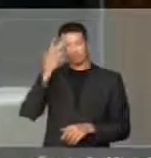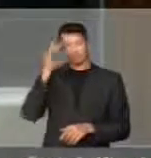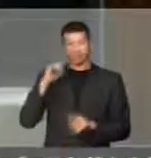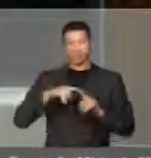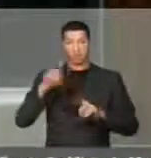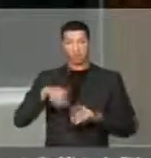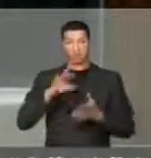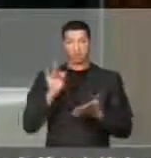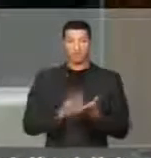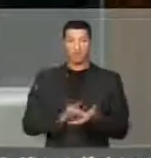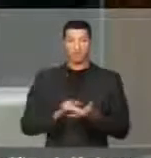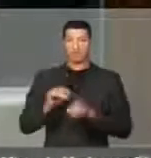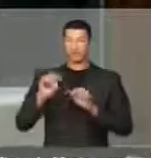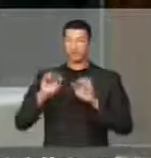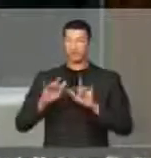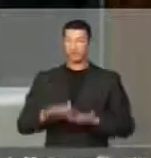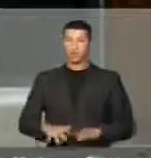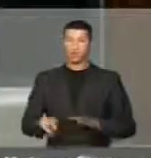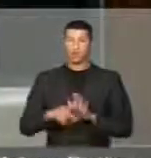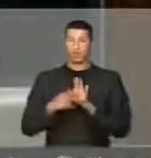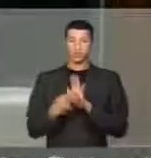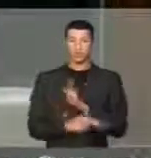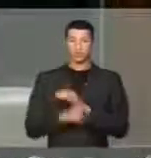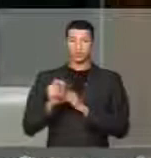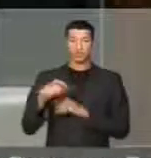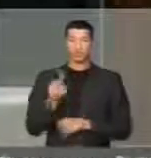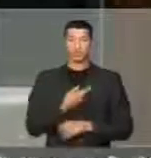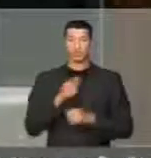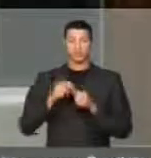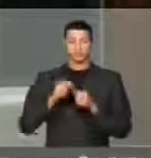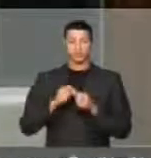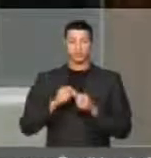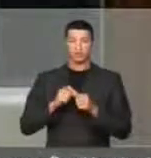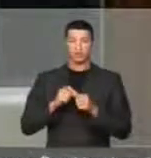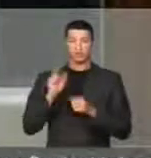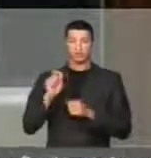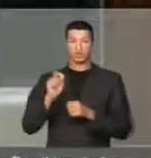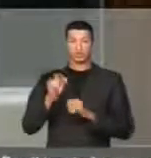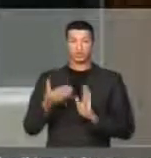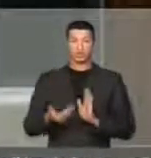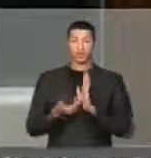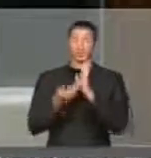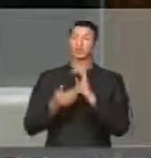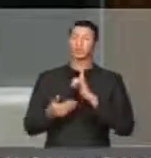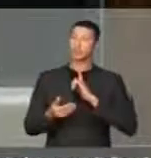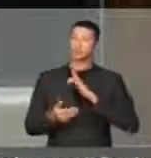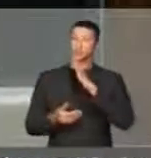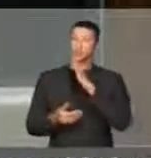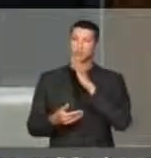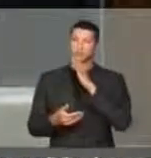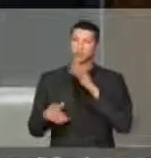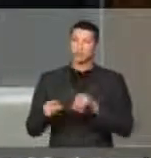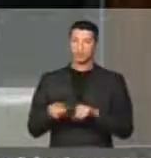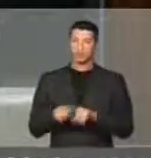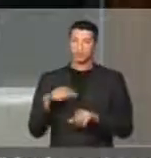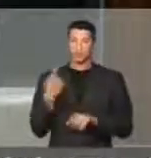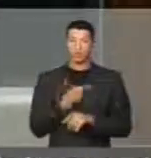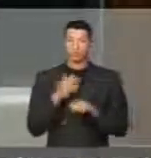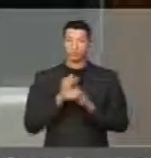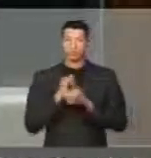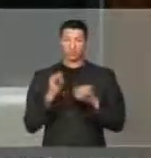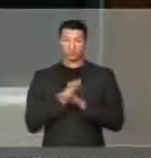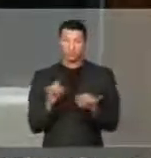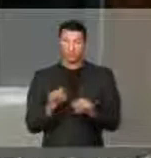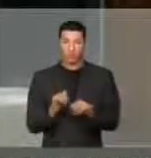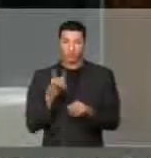mas é exatamente um relatório que a gente faz questão de que esta casa tome conhecimento, inclusive esse nosso